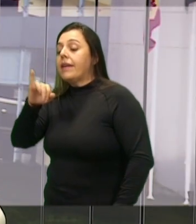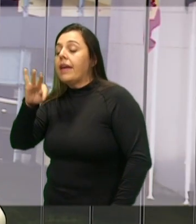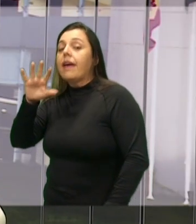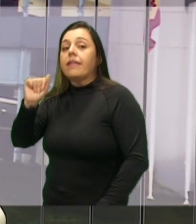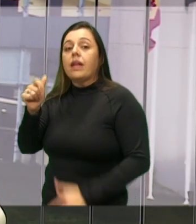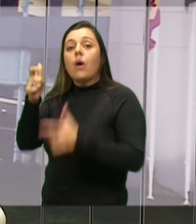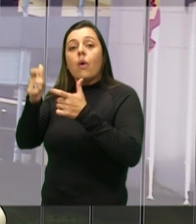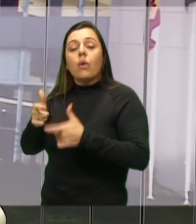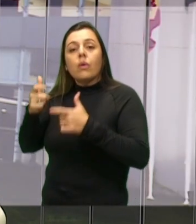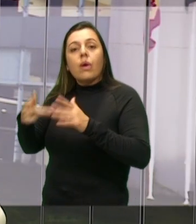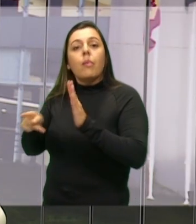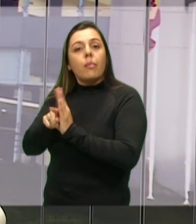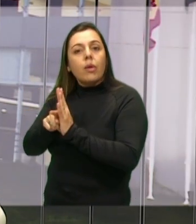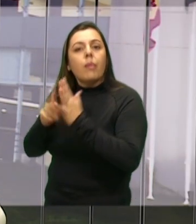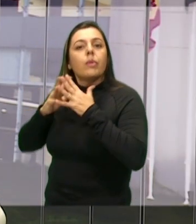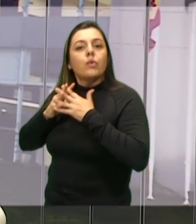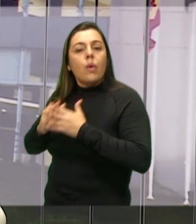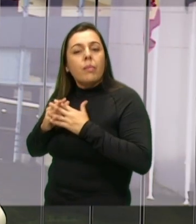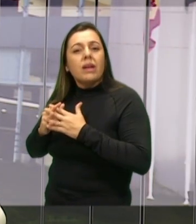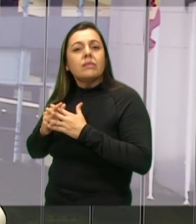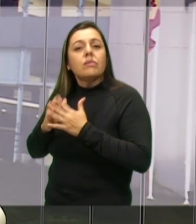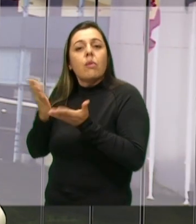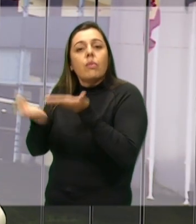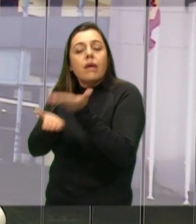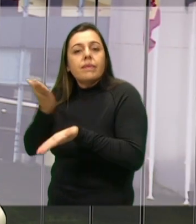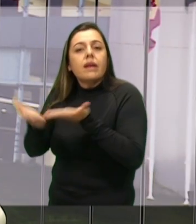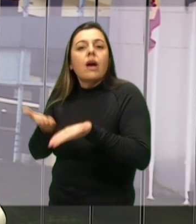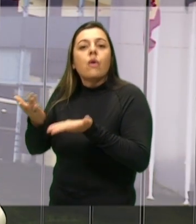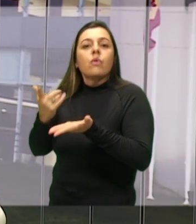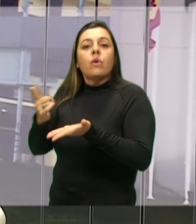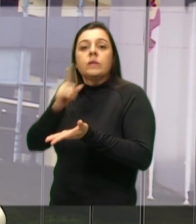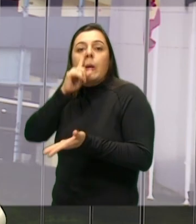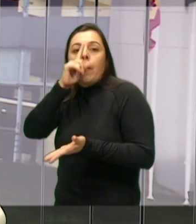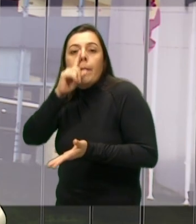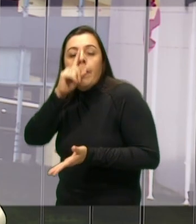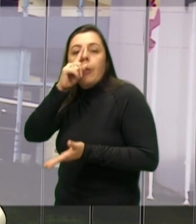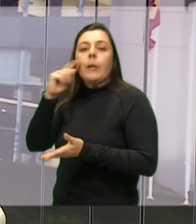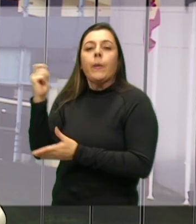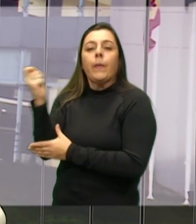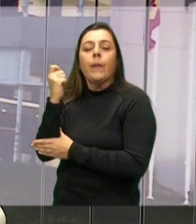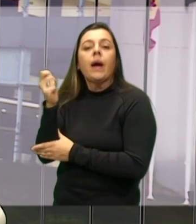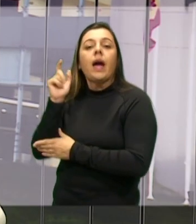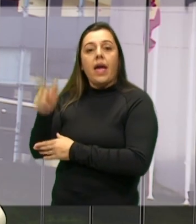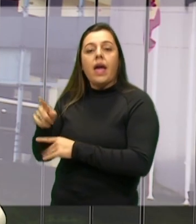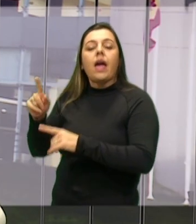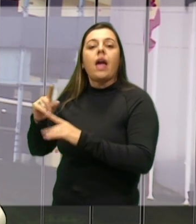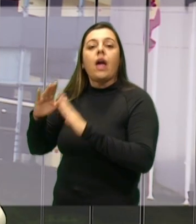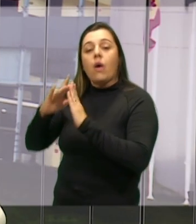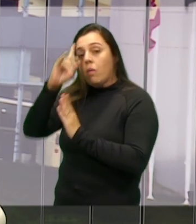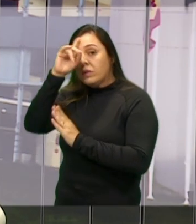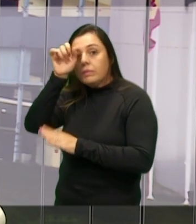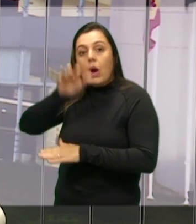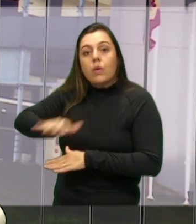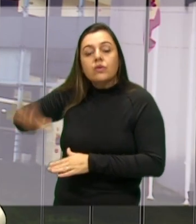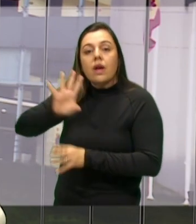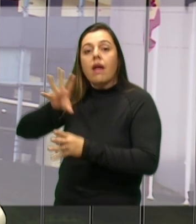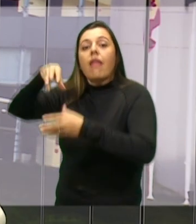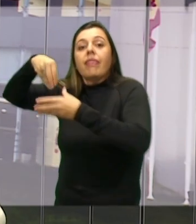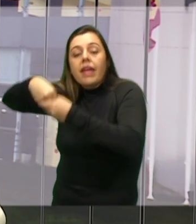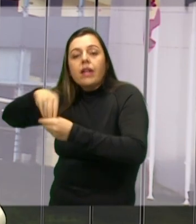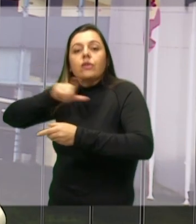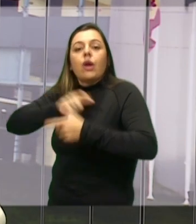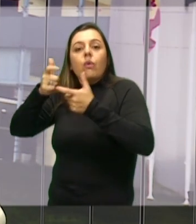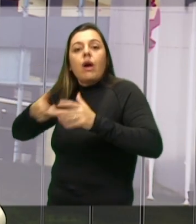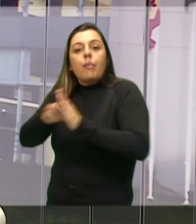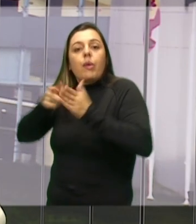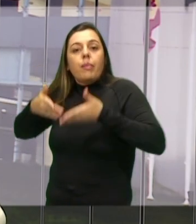uma unidade de alta complexidade. São para tratar os casos de alto risco. É um hospital geral, dentro tem uma maternidade.